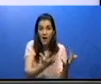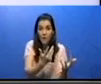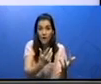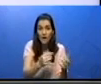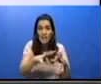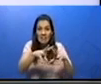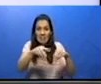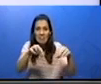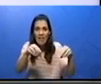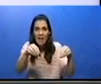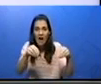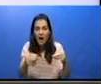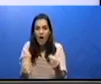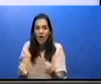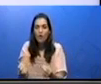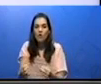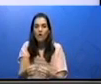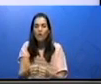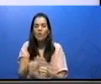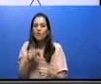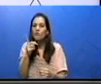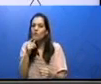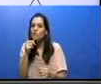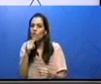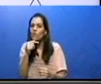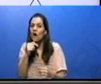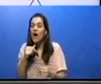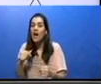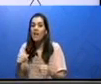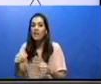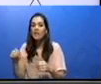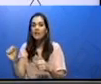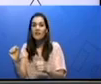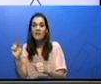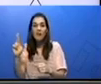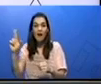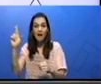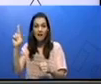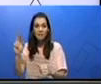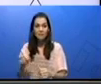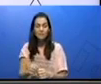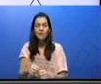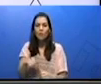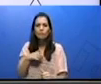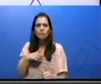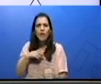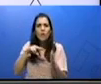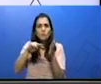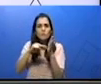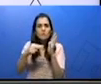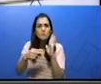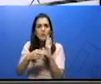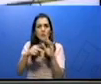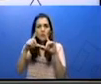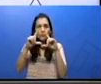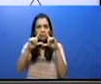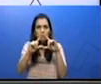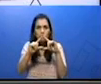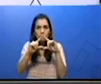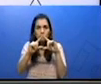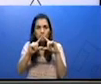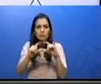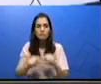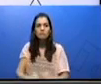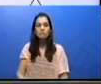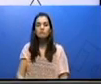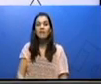ar, os quais foram atribuídos os seguintes símbolos. Então aqui nós temos os triângulos, né? Terra,